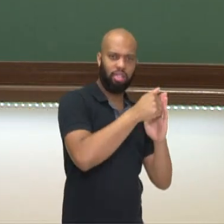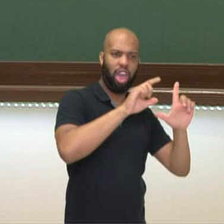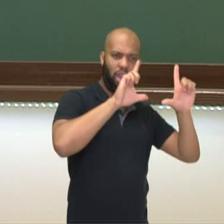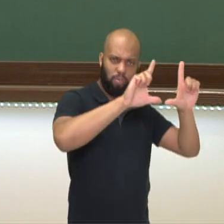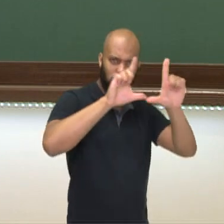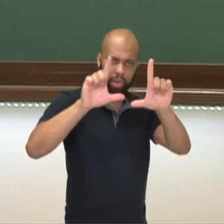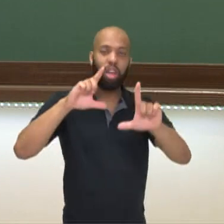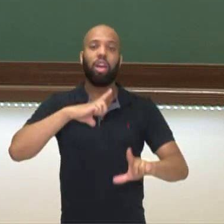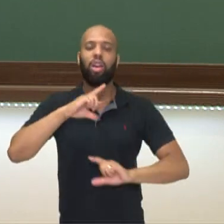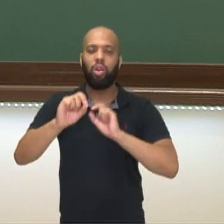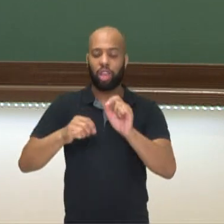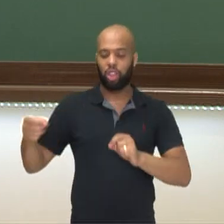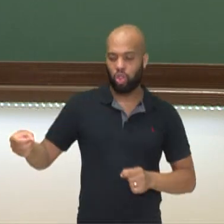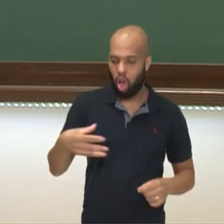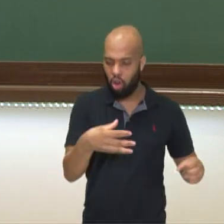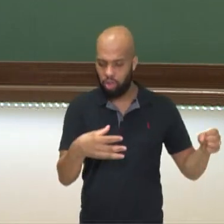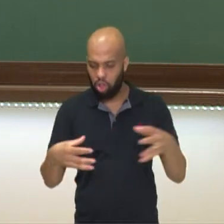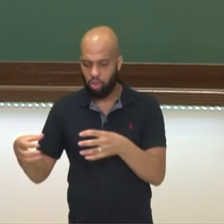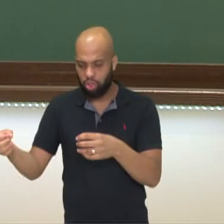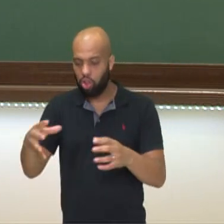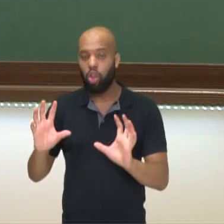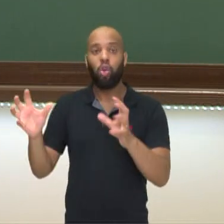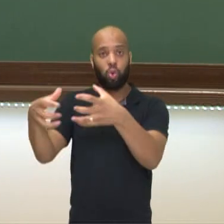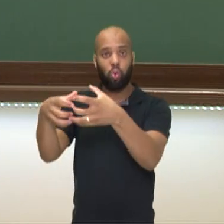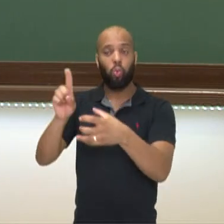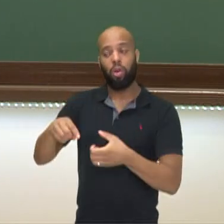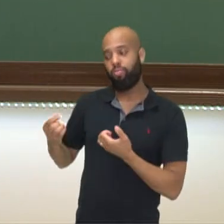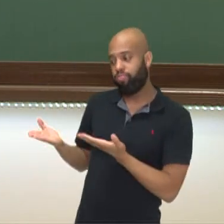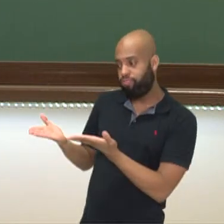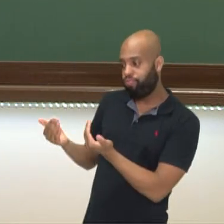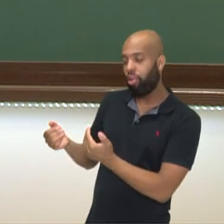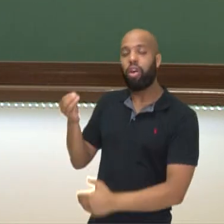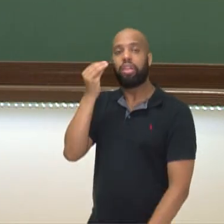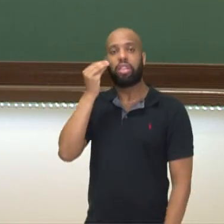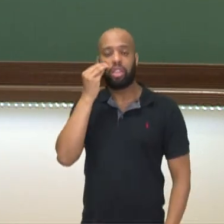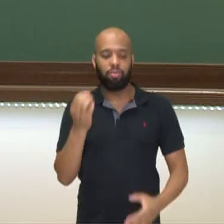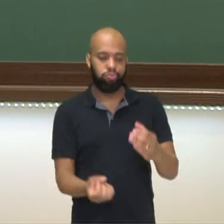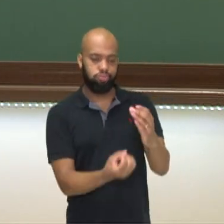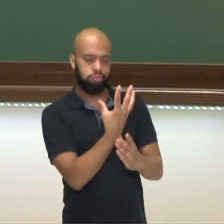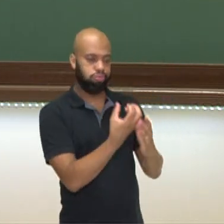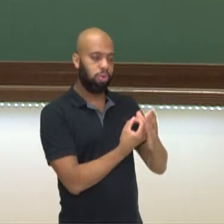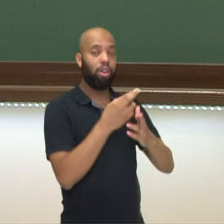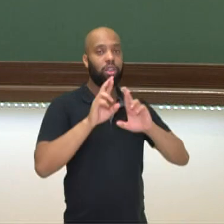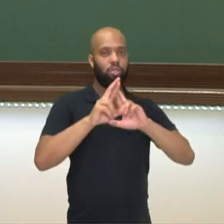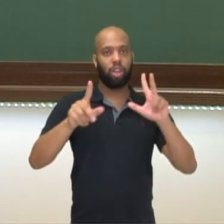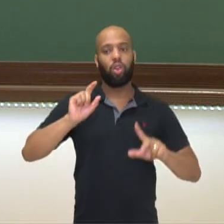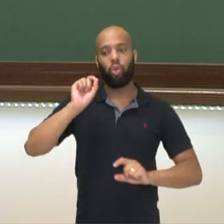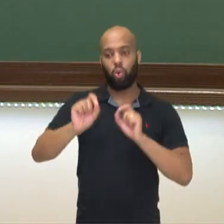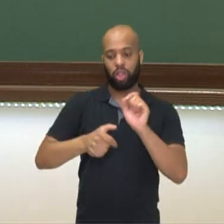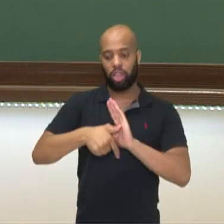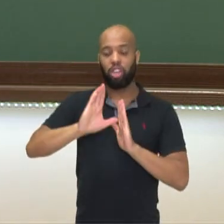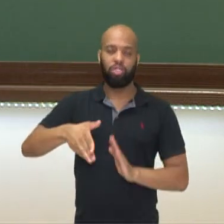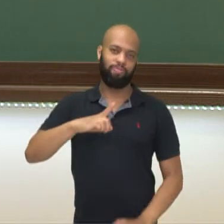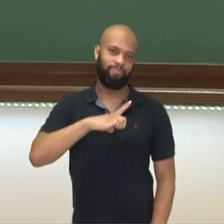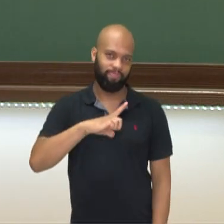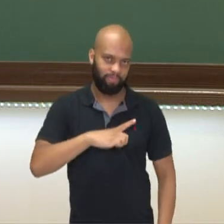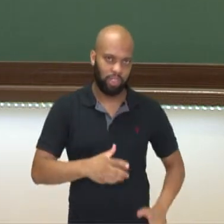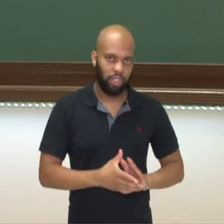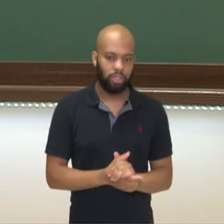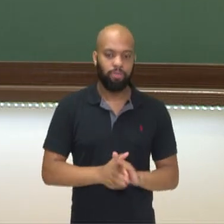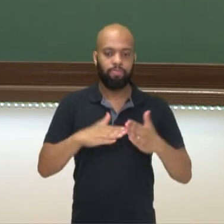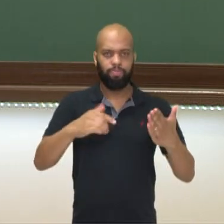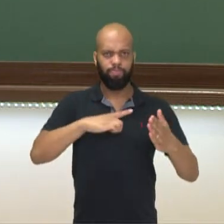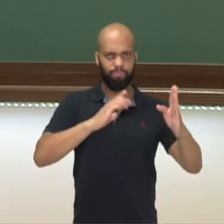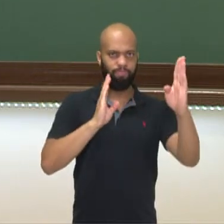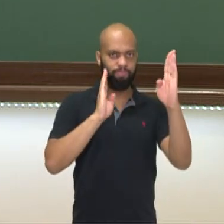de novas gerações de artistas, novos jovens, que estavam tentando criar algo diferente do que já era feito.